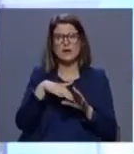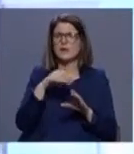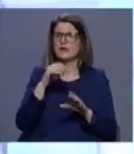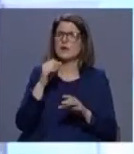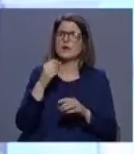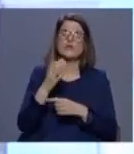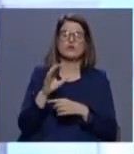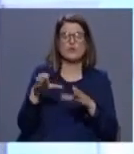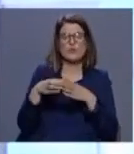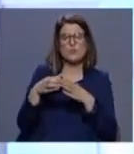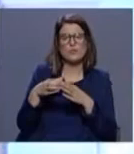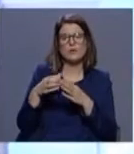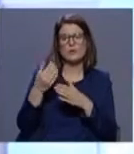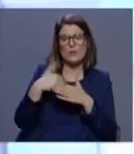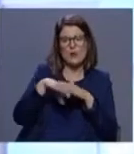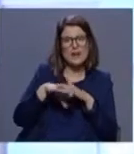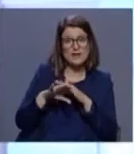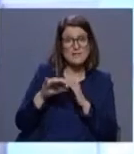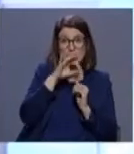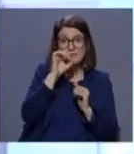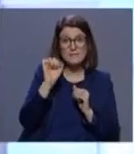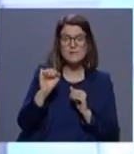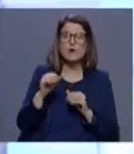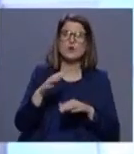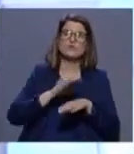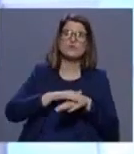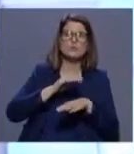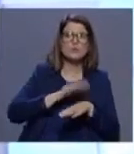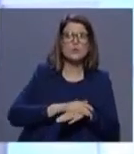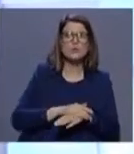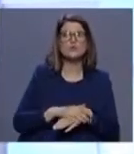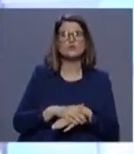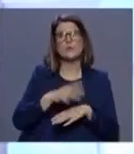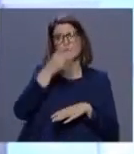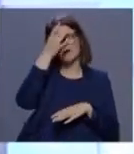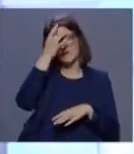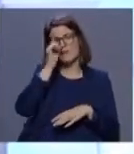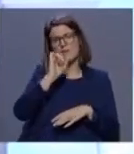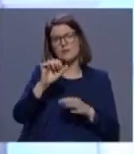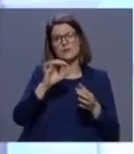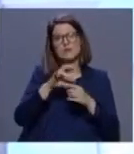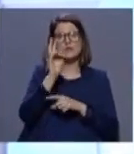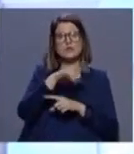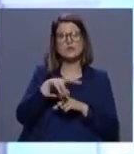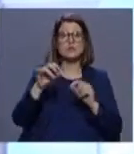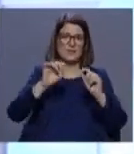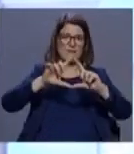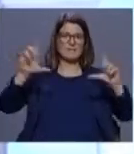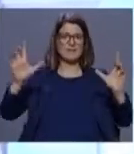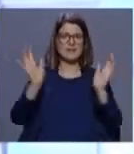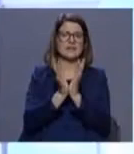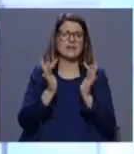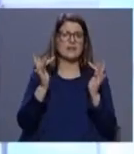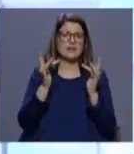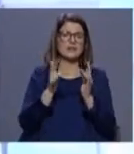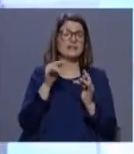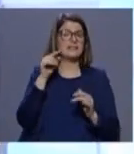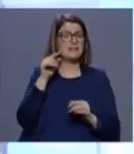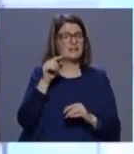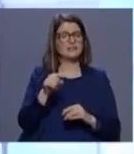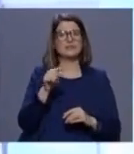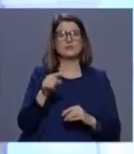de família, com testemunhos, com impressões sobre a visita à exposição virtual em si. E isto,